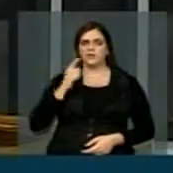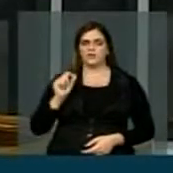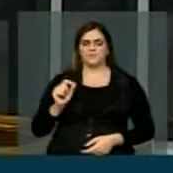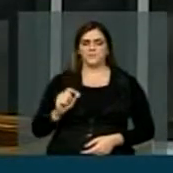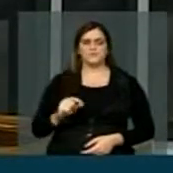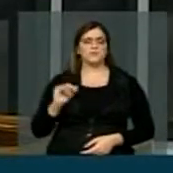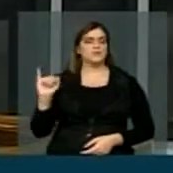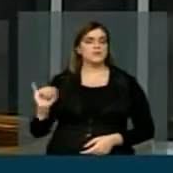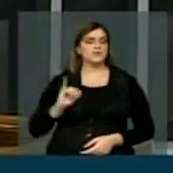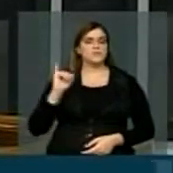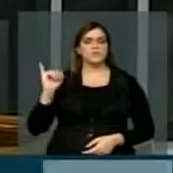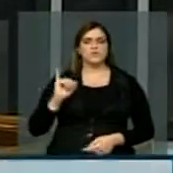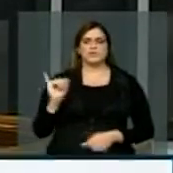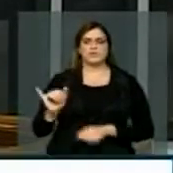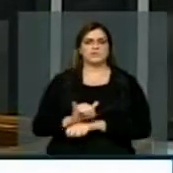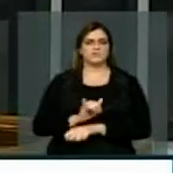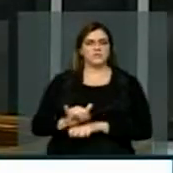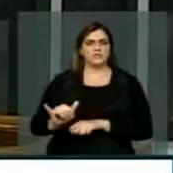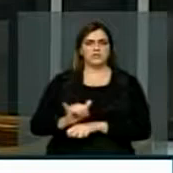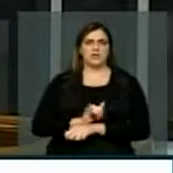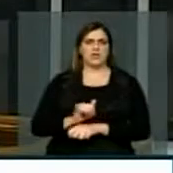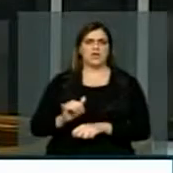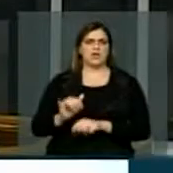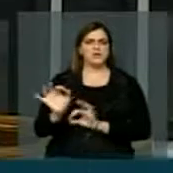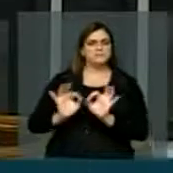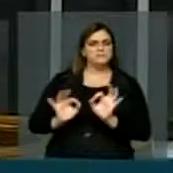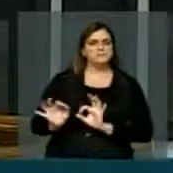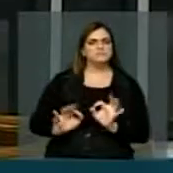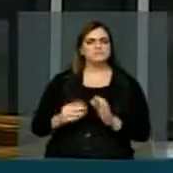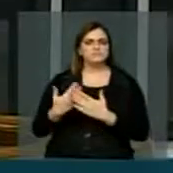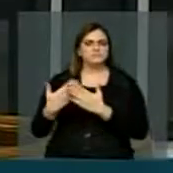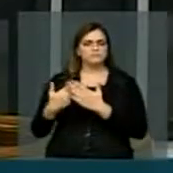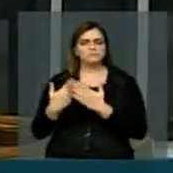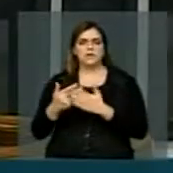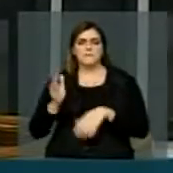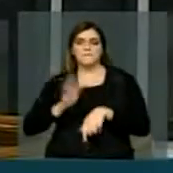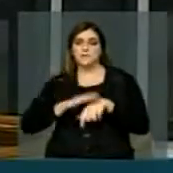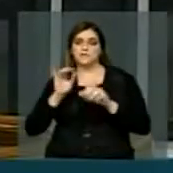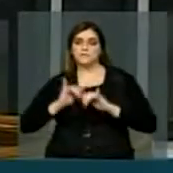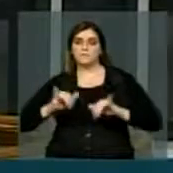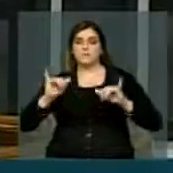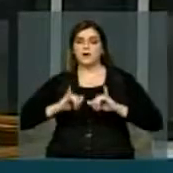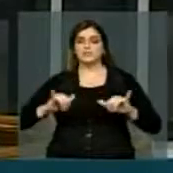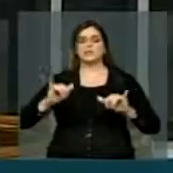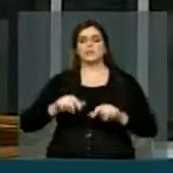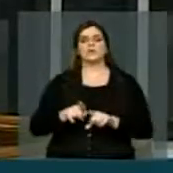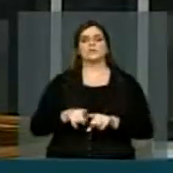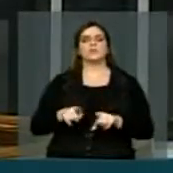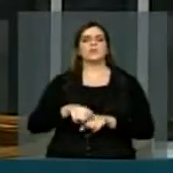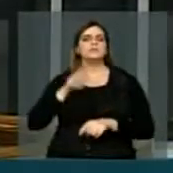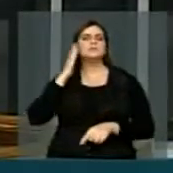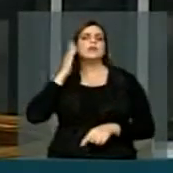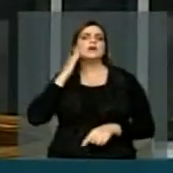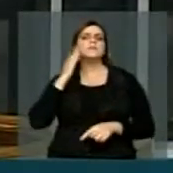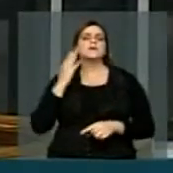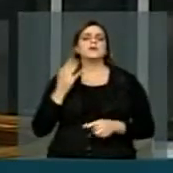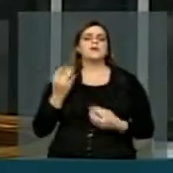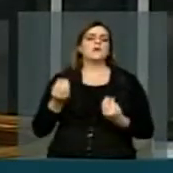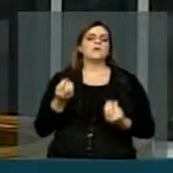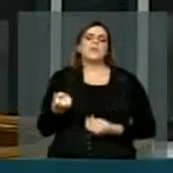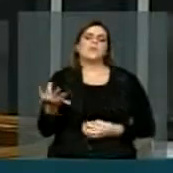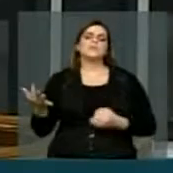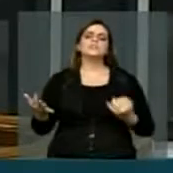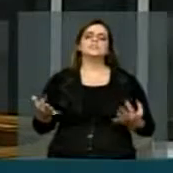a importância da estratégia de fortalecer a informação e prestação de contas sobre a saúde das mulheres e